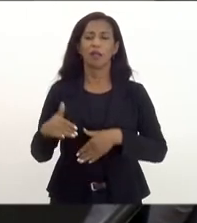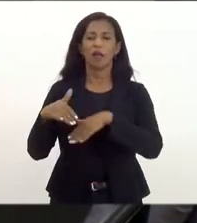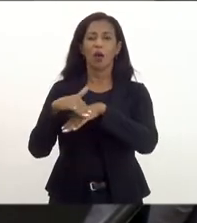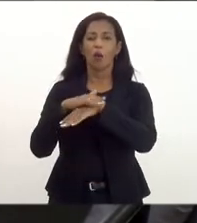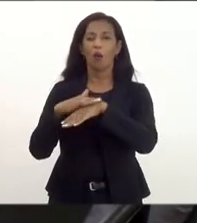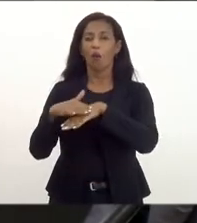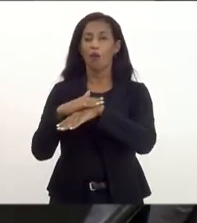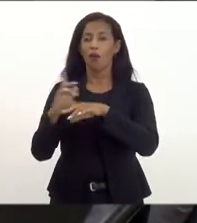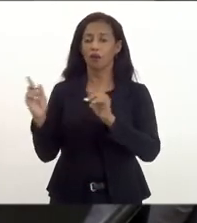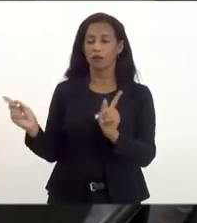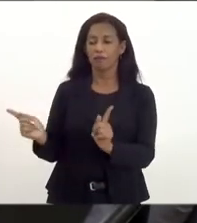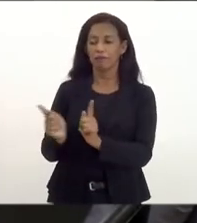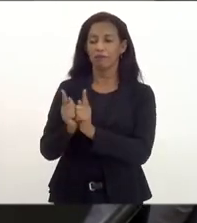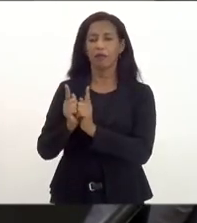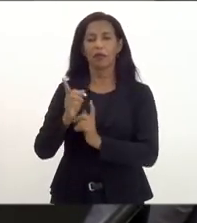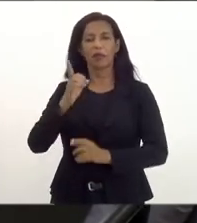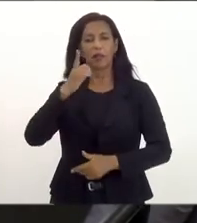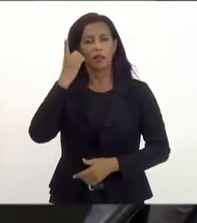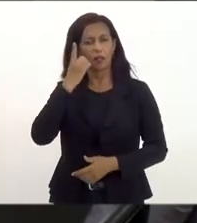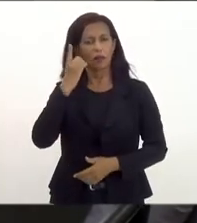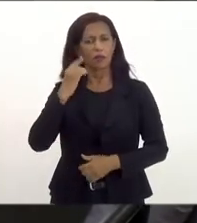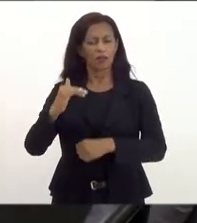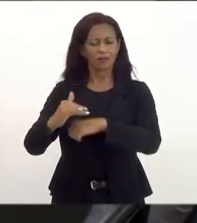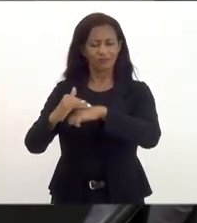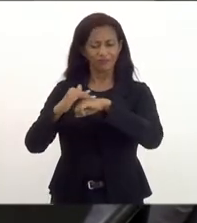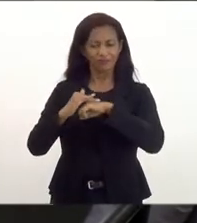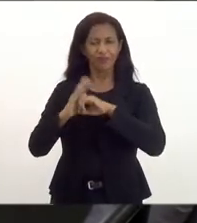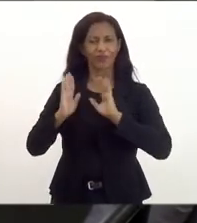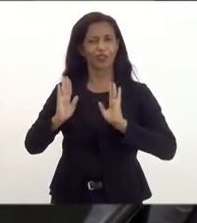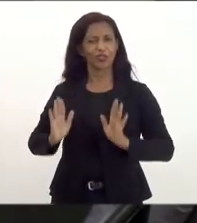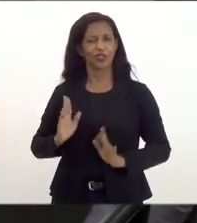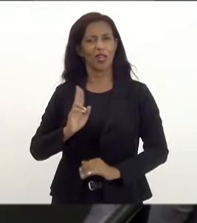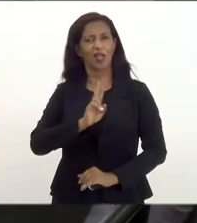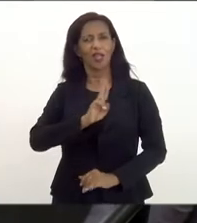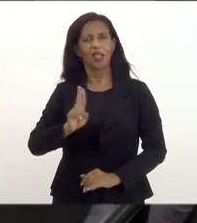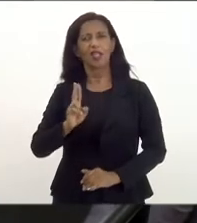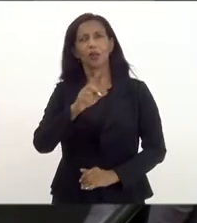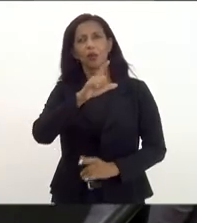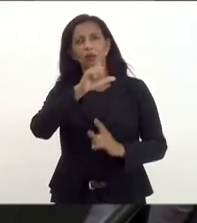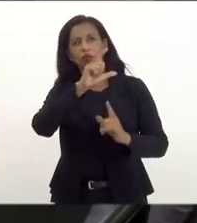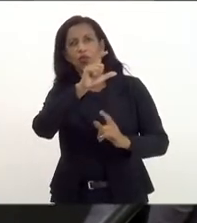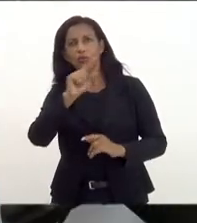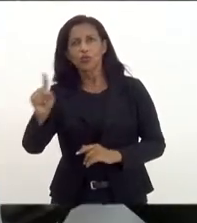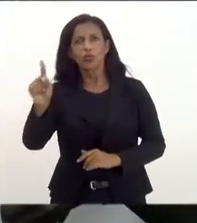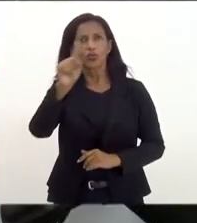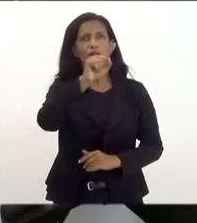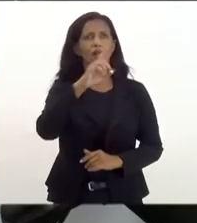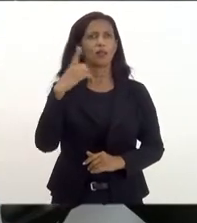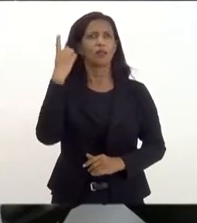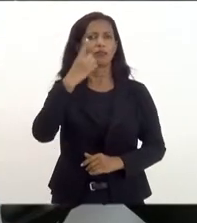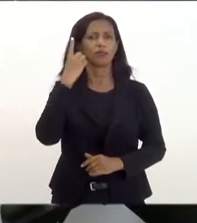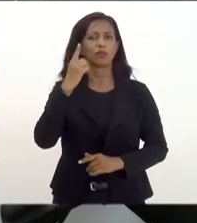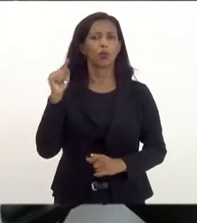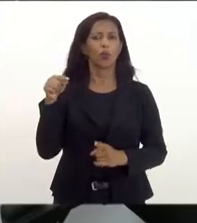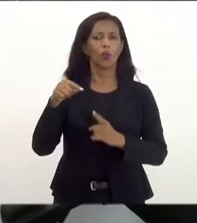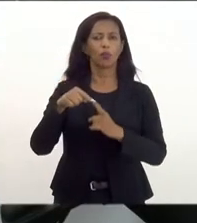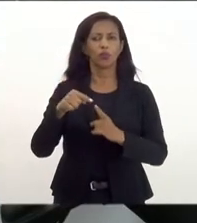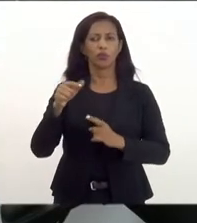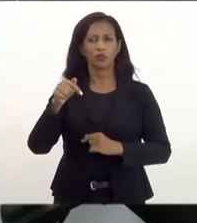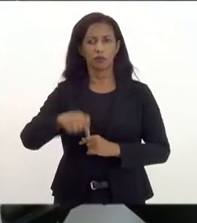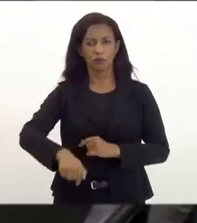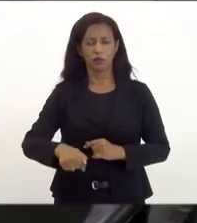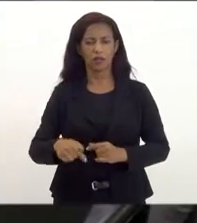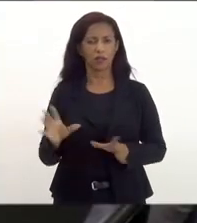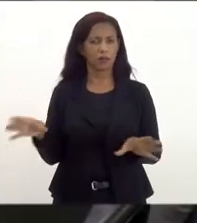conversa prévia que a deputada Adriana teve conosco em nome do senhores deputados que o grande objetivo dessa